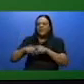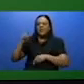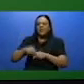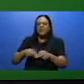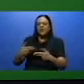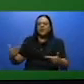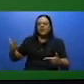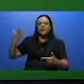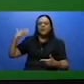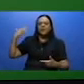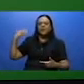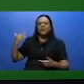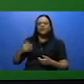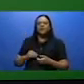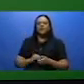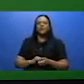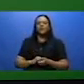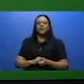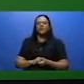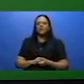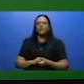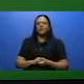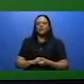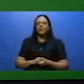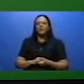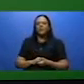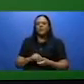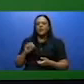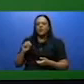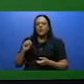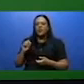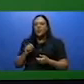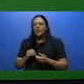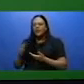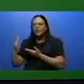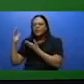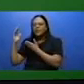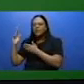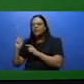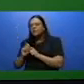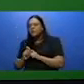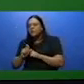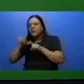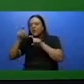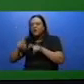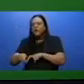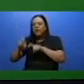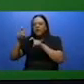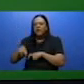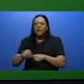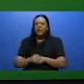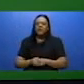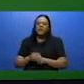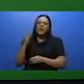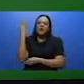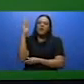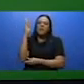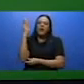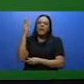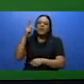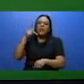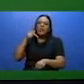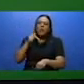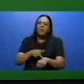aquele lá? Olha lá, ó. Olha o que é aquilo, uma foice de madeira e pedra talhada.